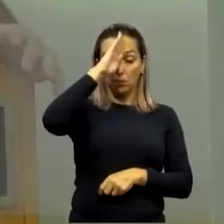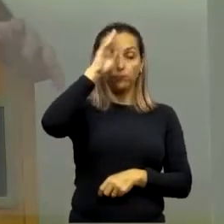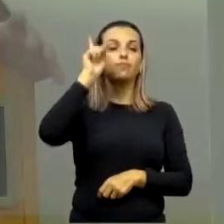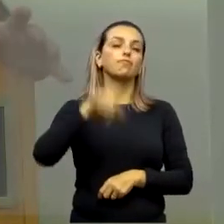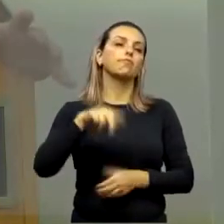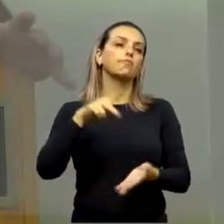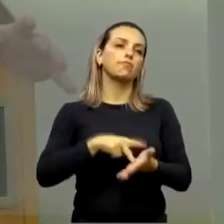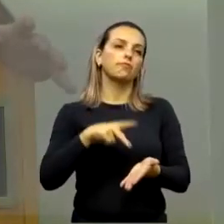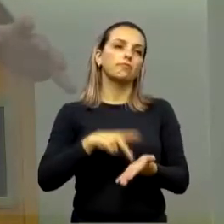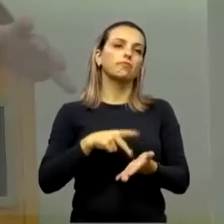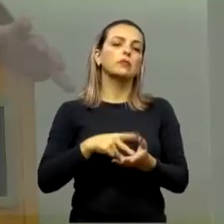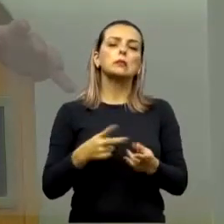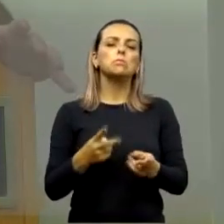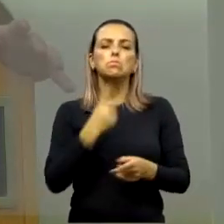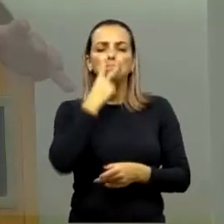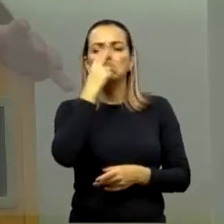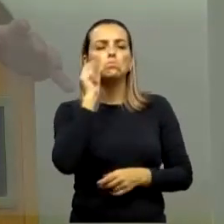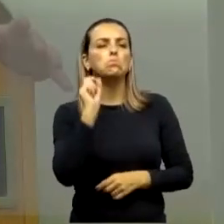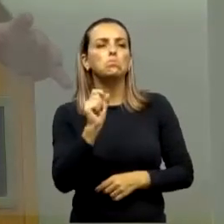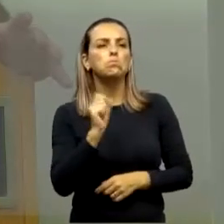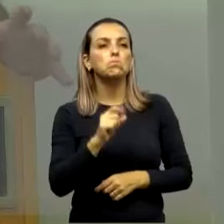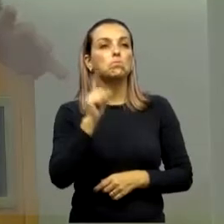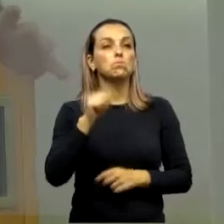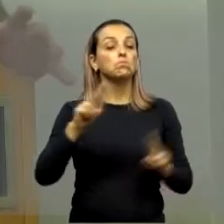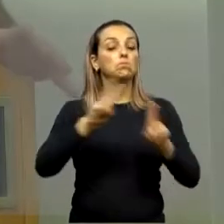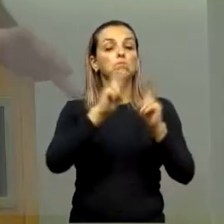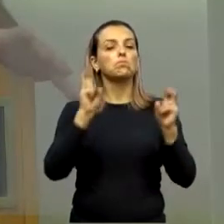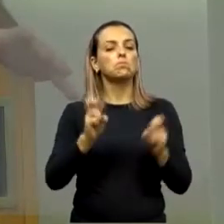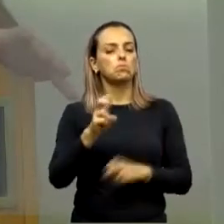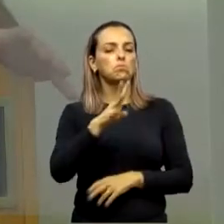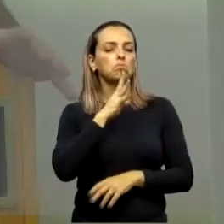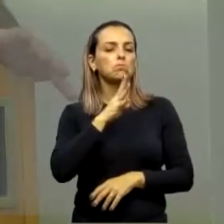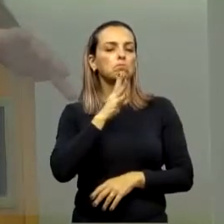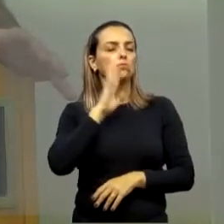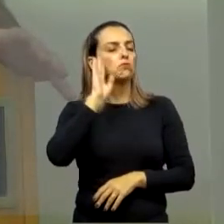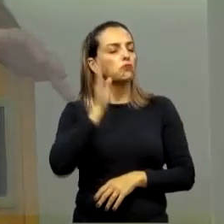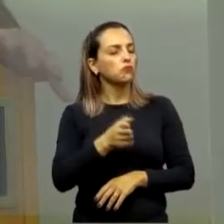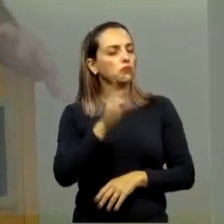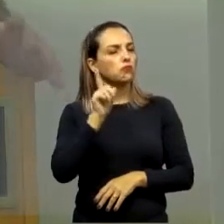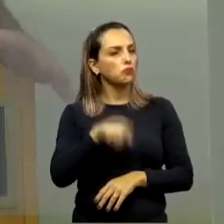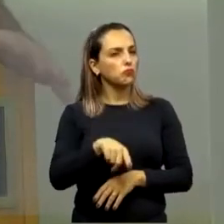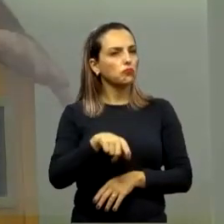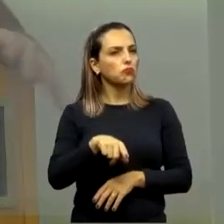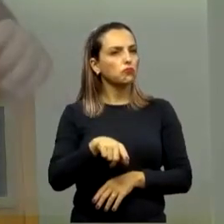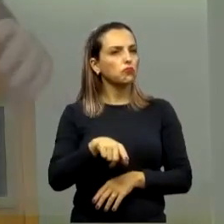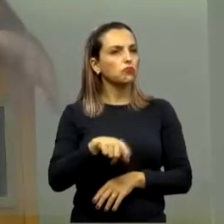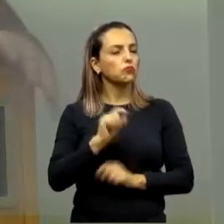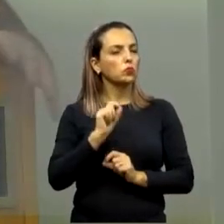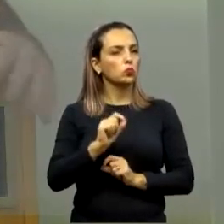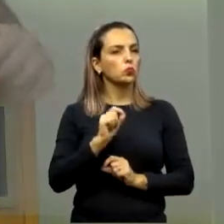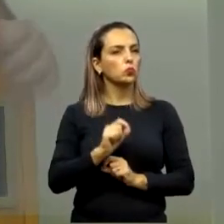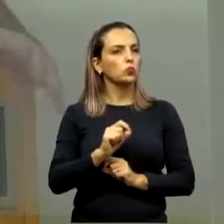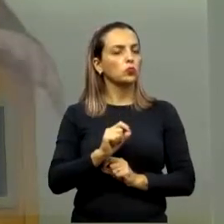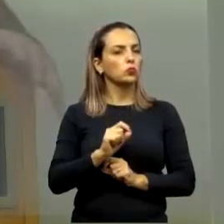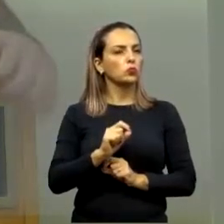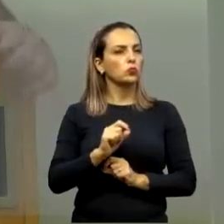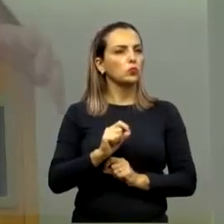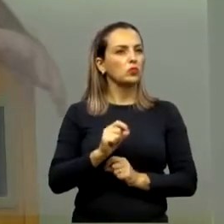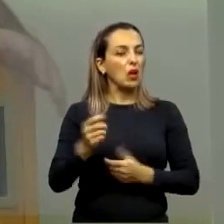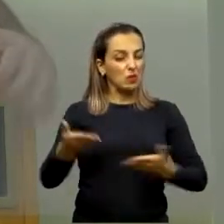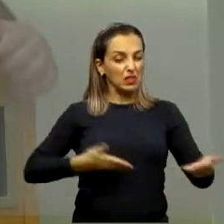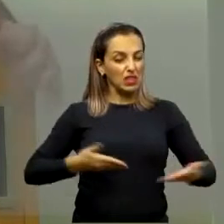tem me parecido uma questão que a gente já conhece que é você precariza precariza